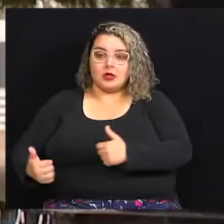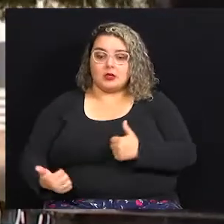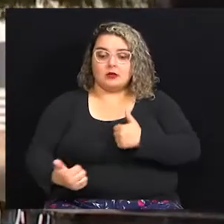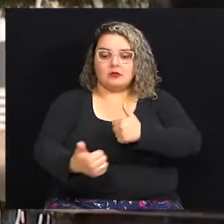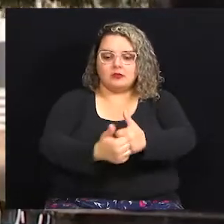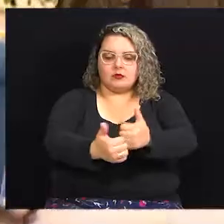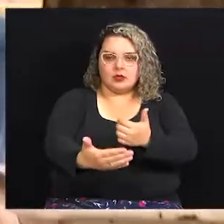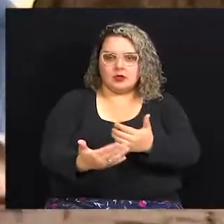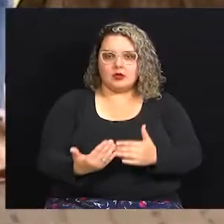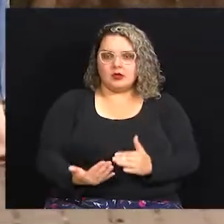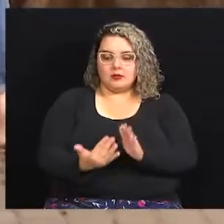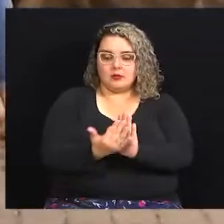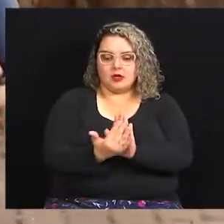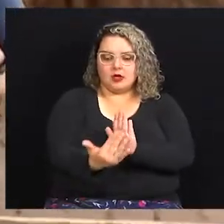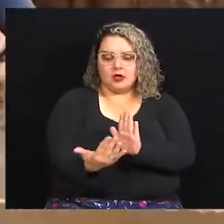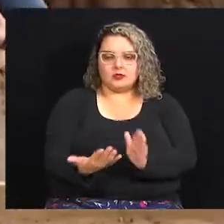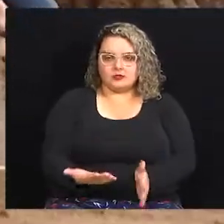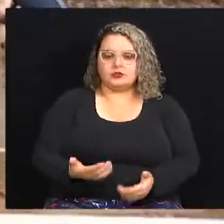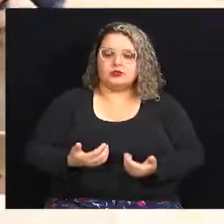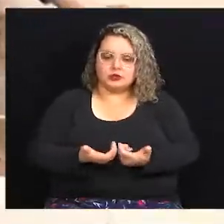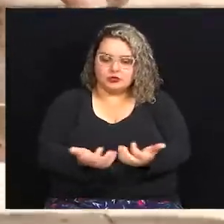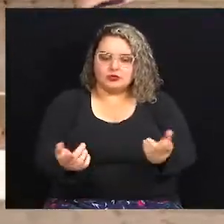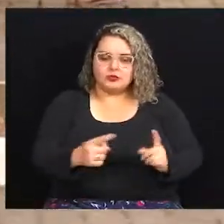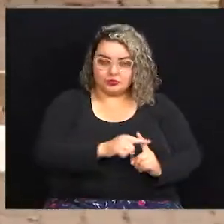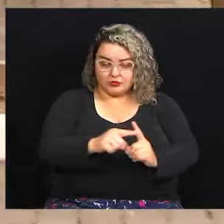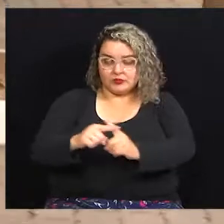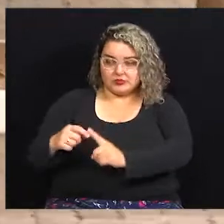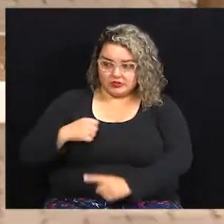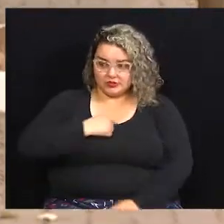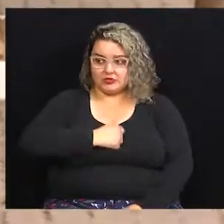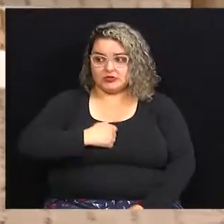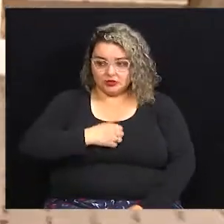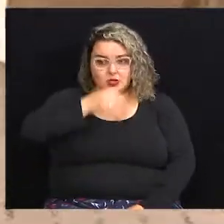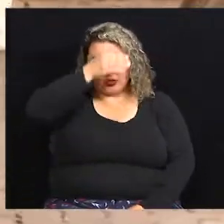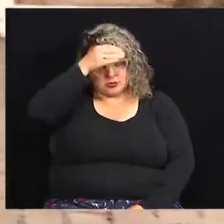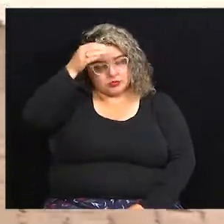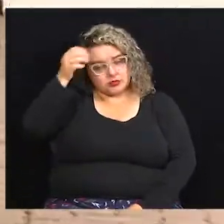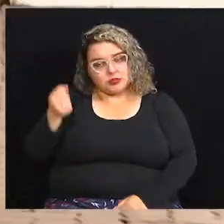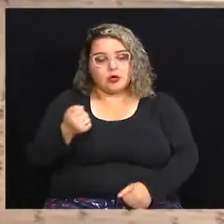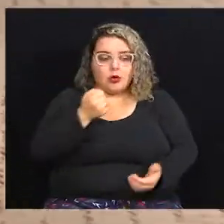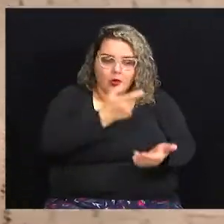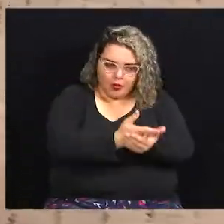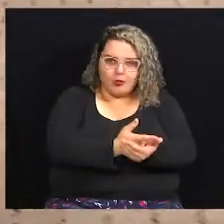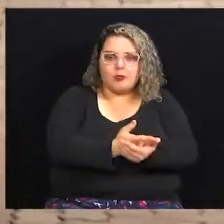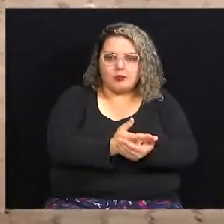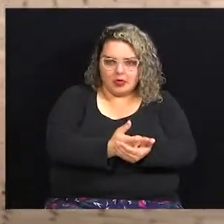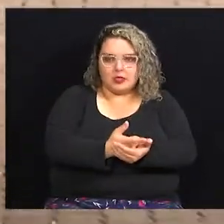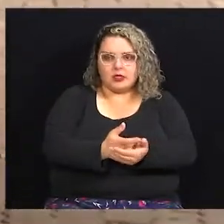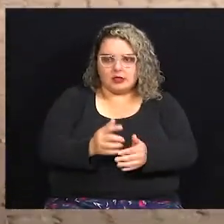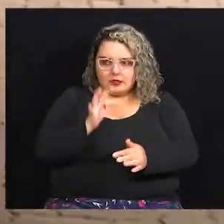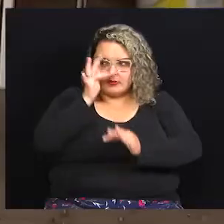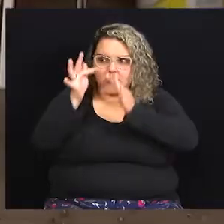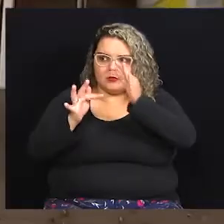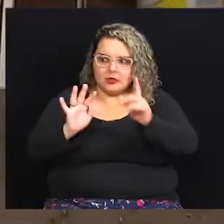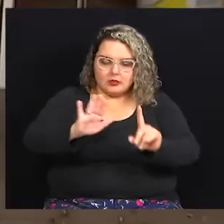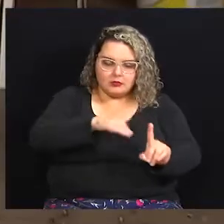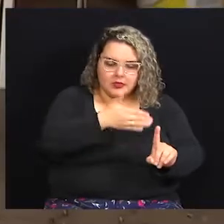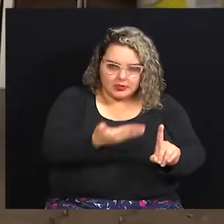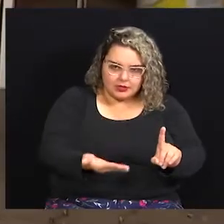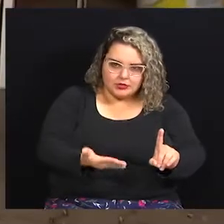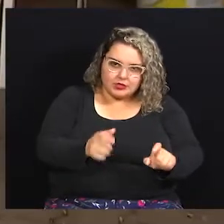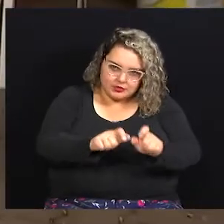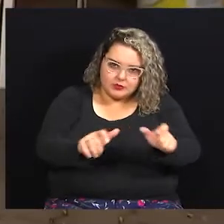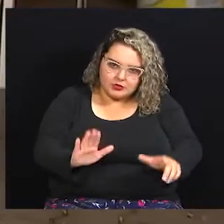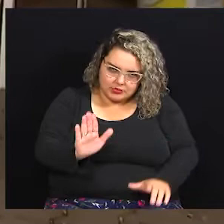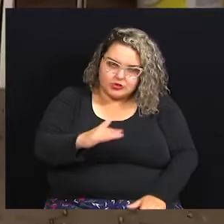saudade já estão preparados para receber os clientes que buscam flores para homenagear os mortos porque o ano